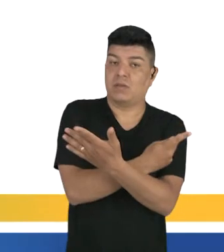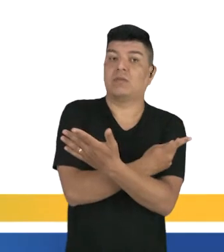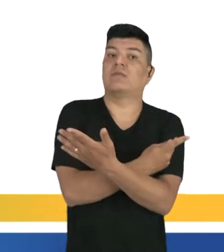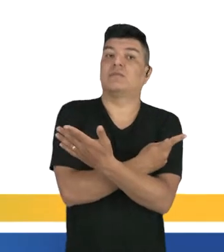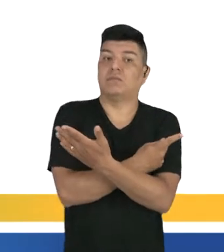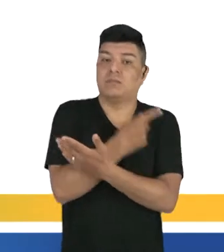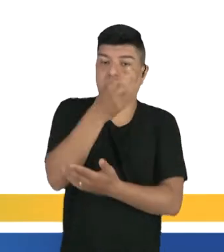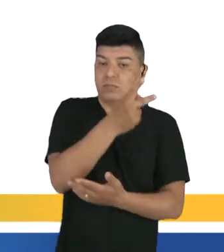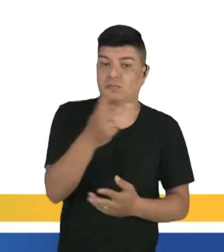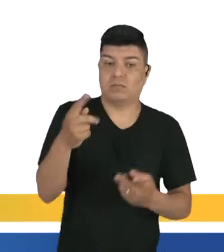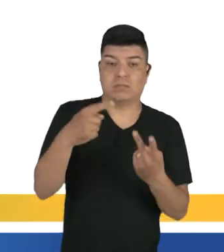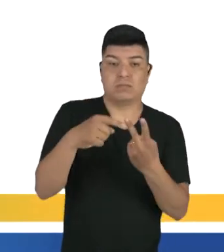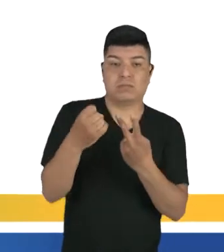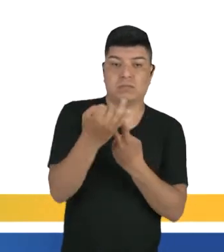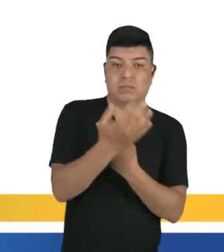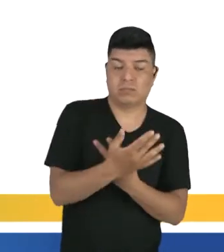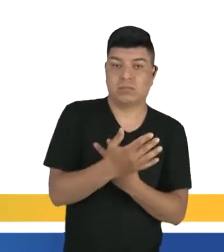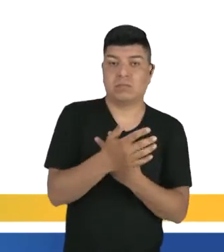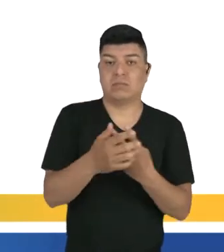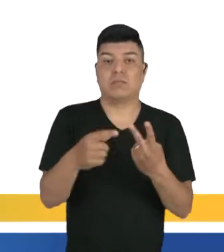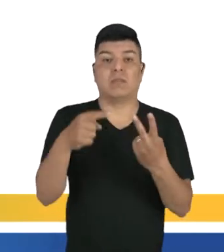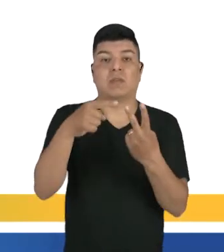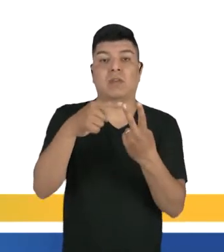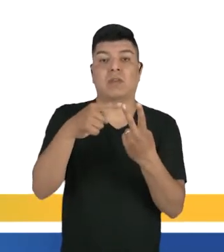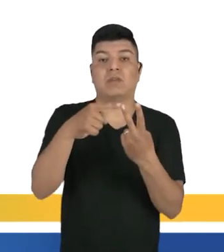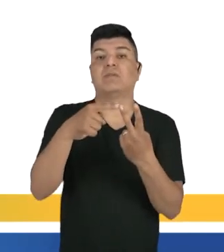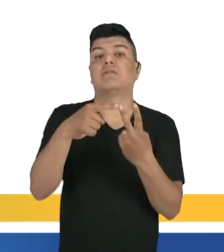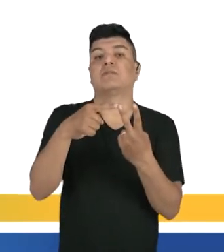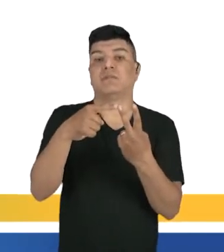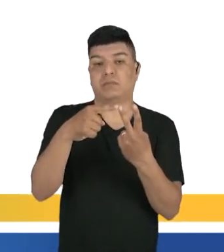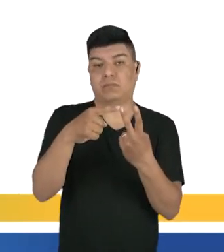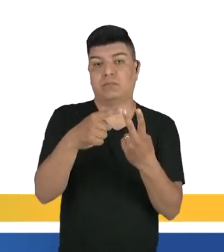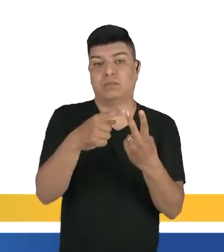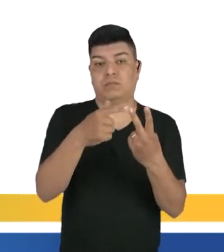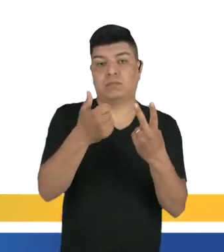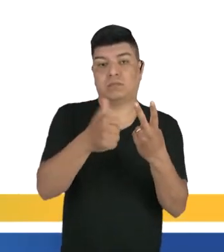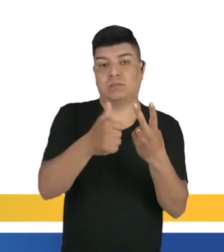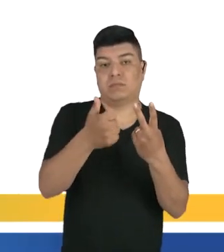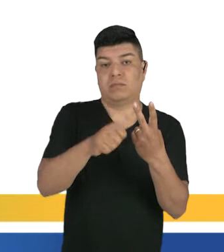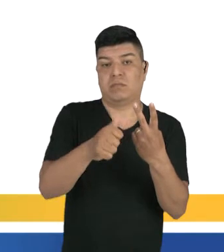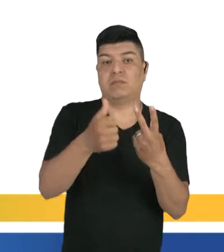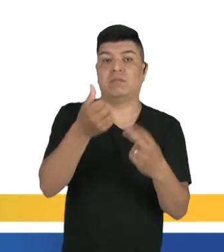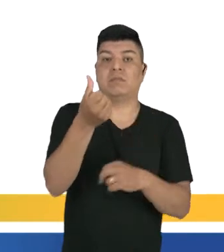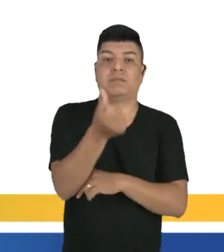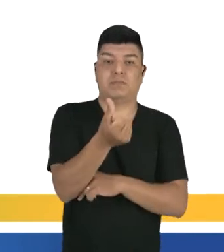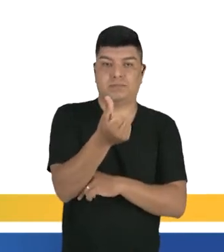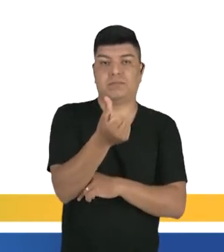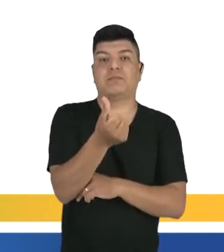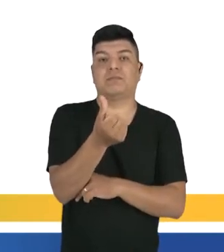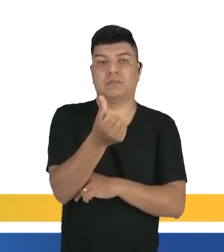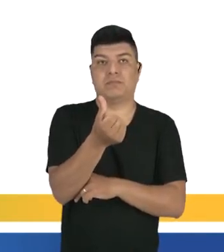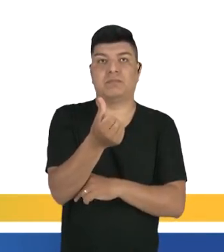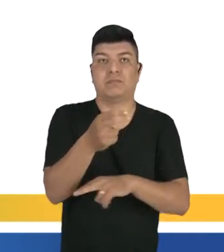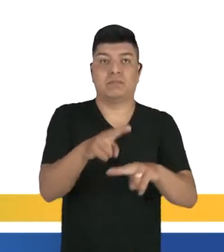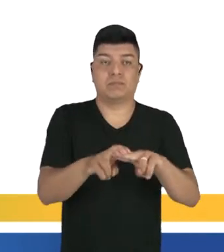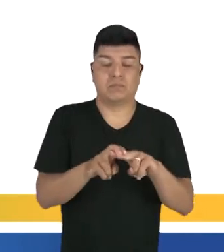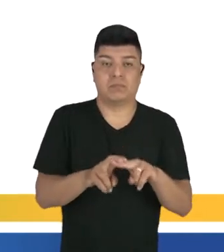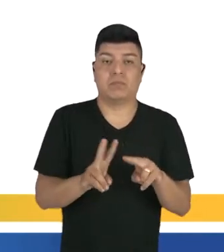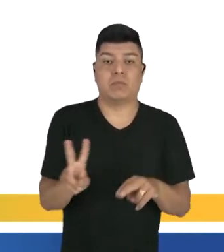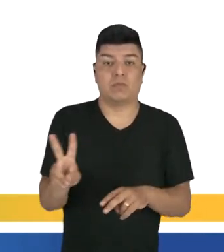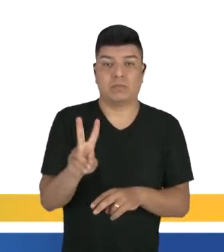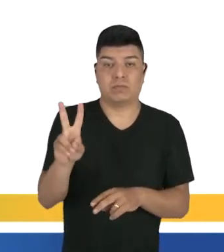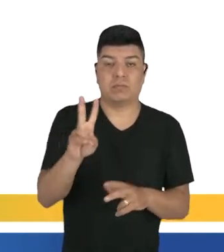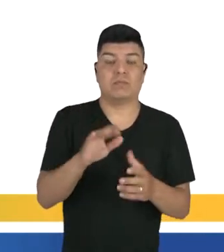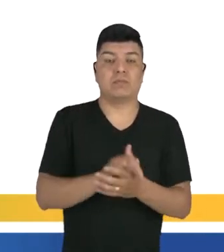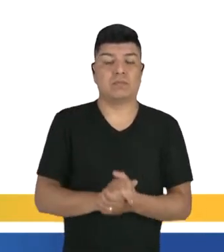os radicais, a parte da raiz é raiz décima primeira de 6. Então, no caso, os